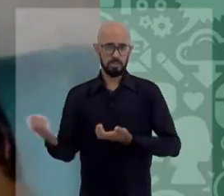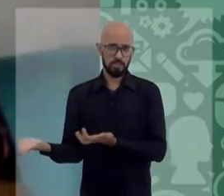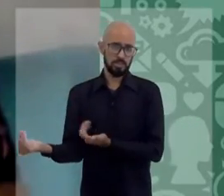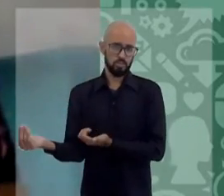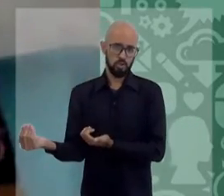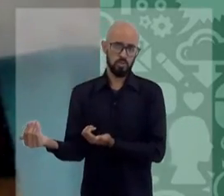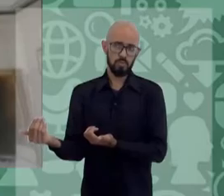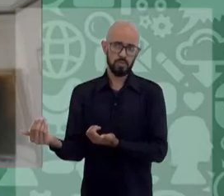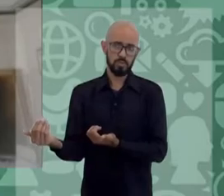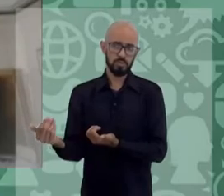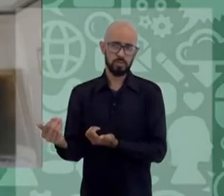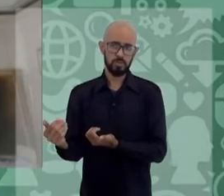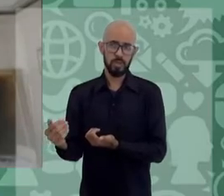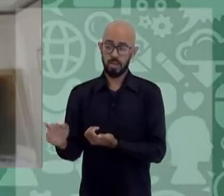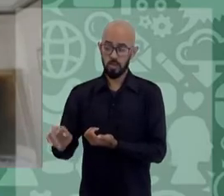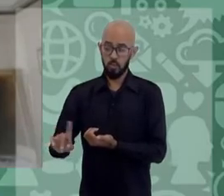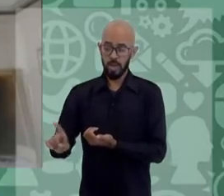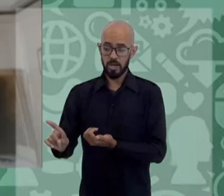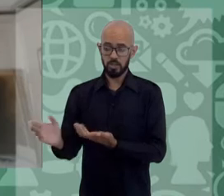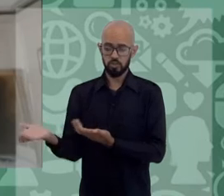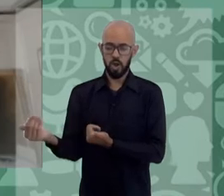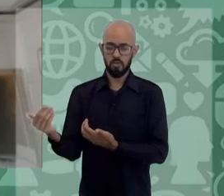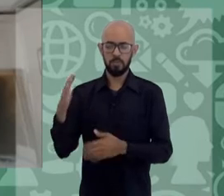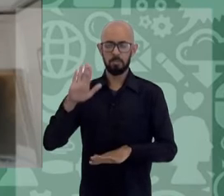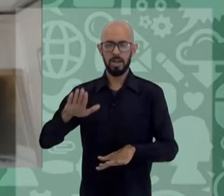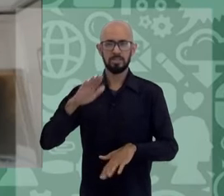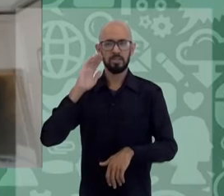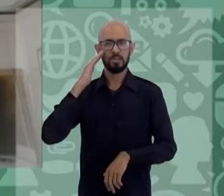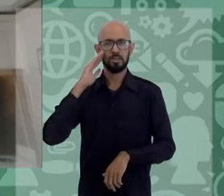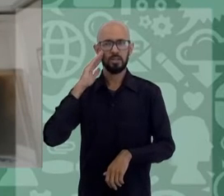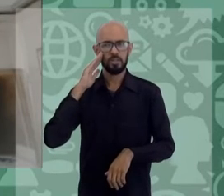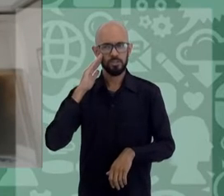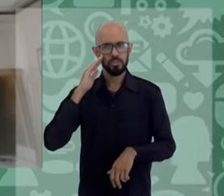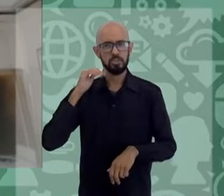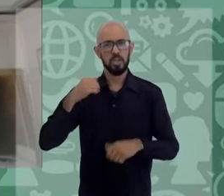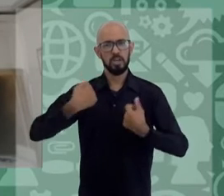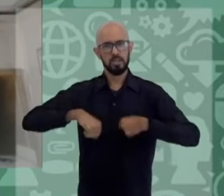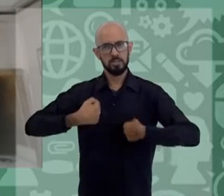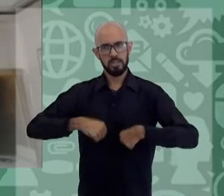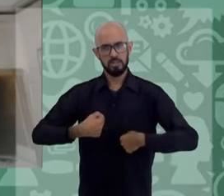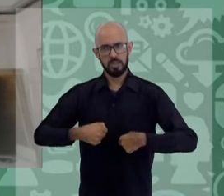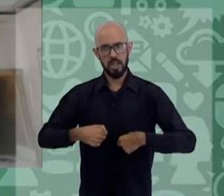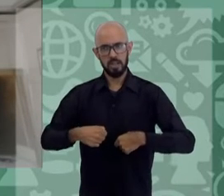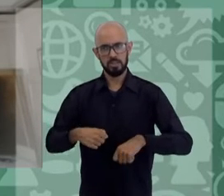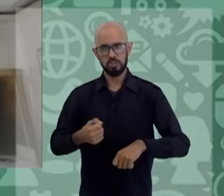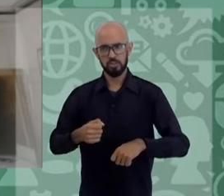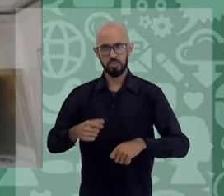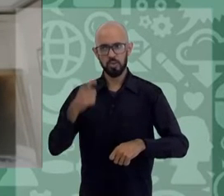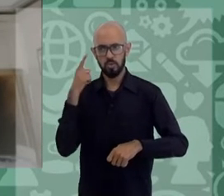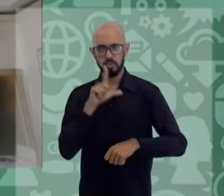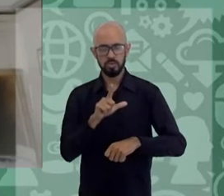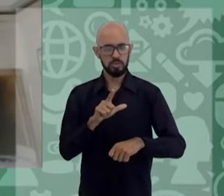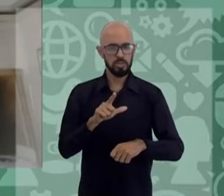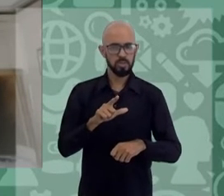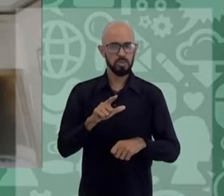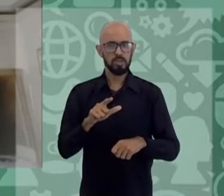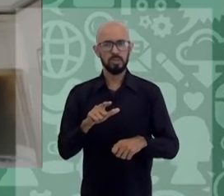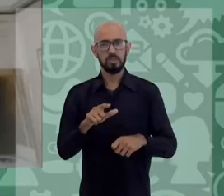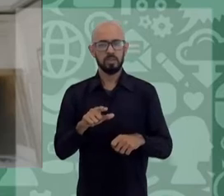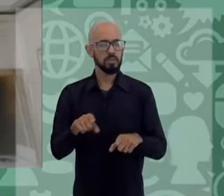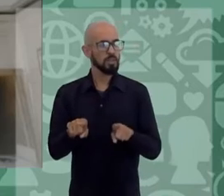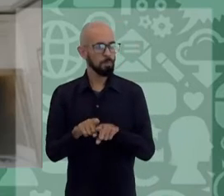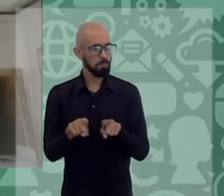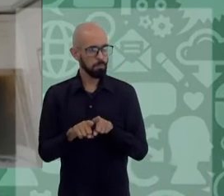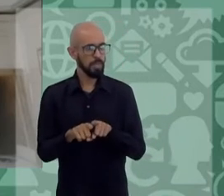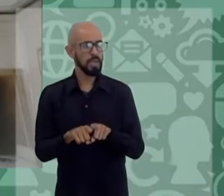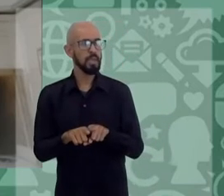demandas da juventude, sabe? Ele não era jovem, mas pelo menos ele entendia quais eram as demandas que emanavam daquele campo e